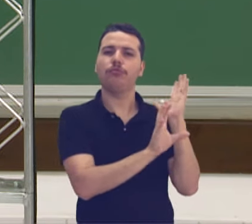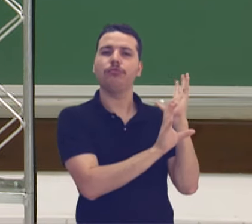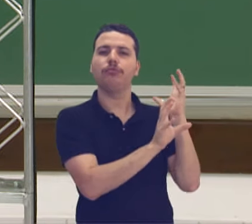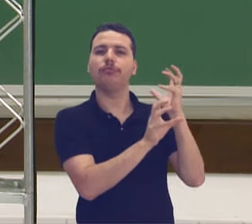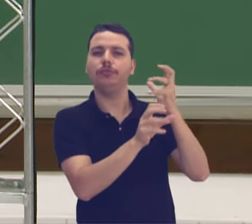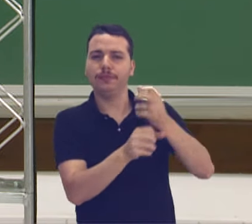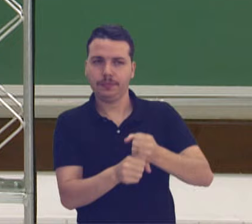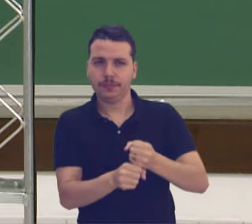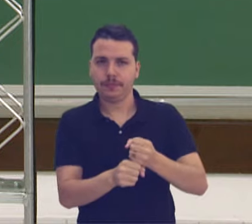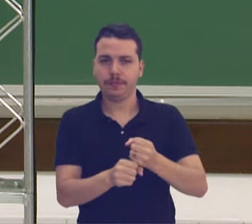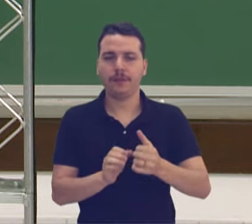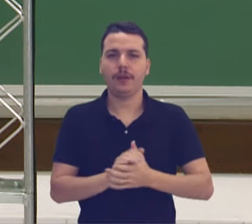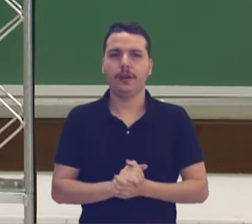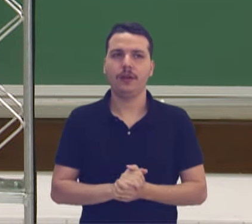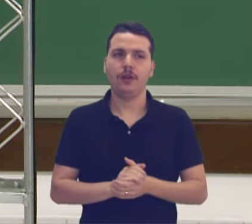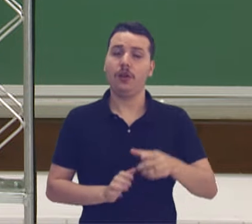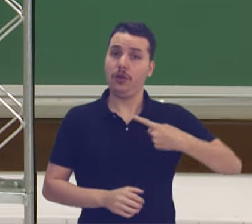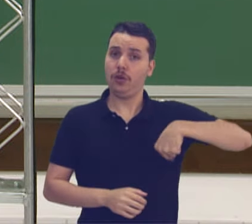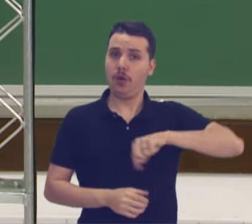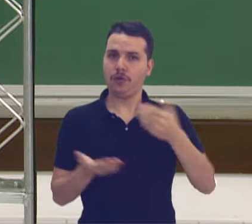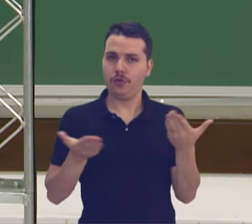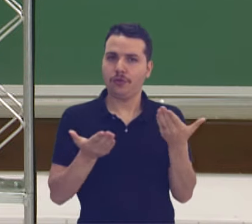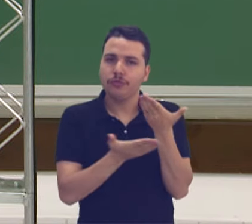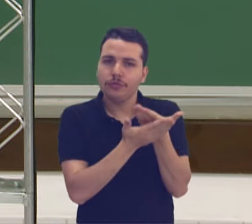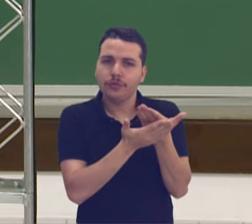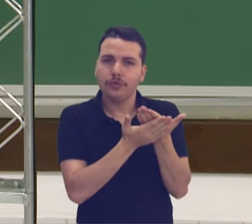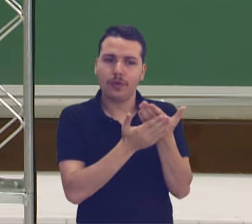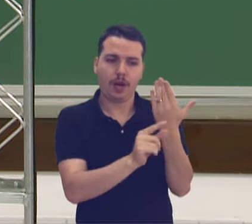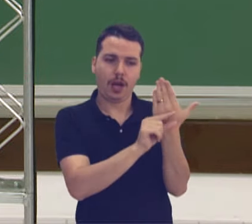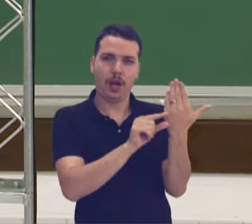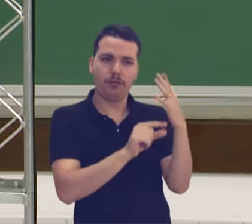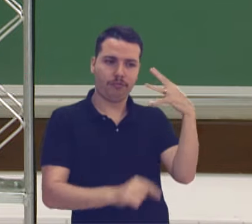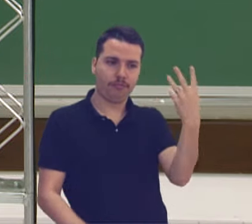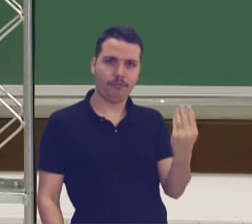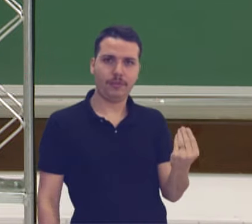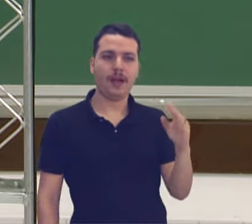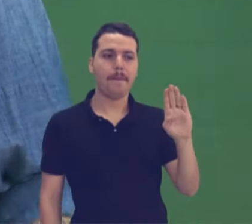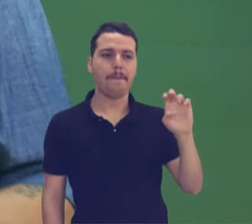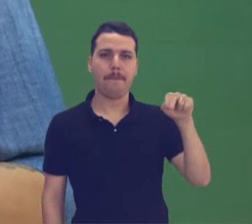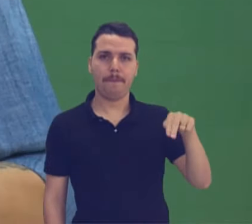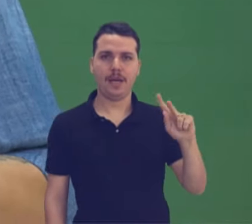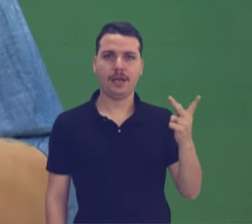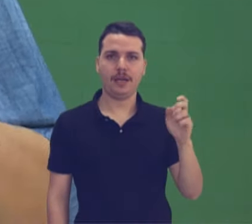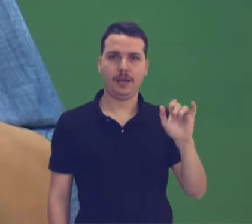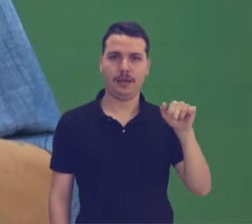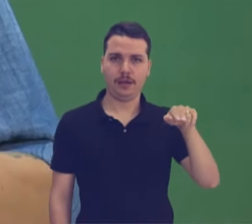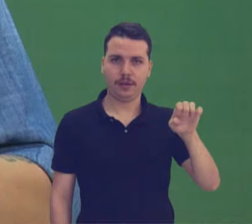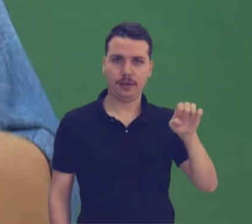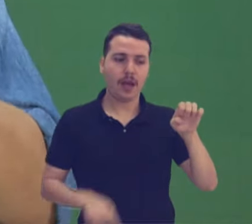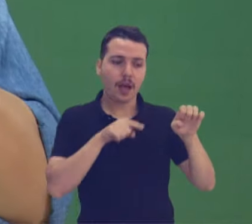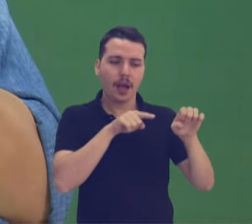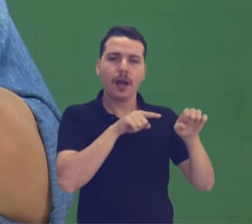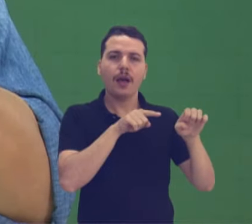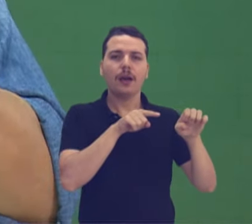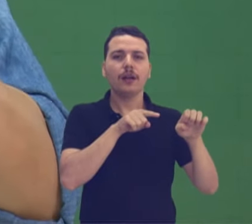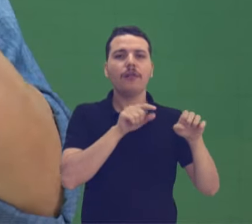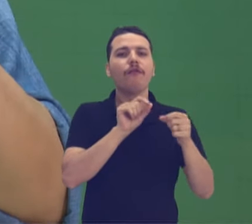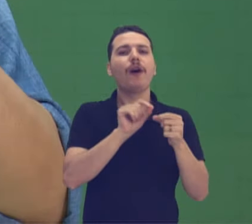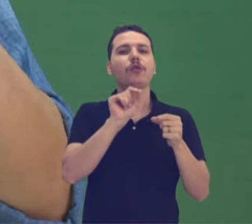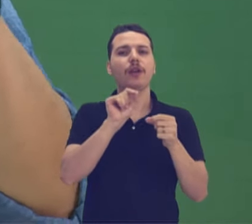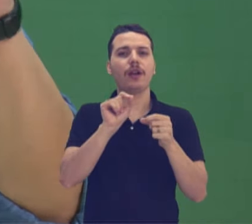conteúdos ok a gente viu sobre artista belga benjamin certo que trabalha com essas interferências